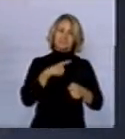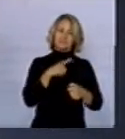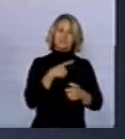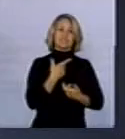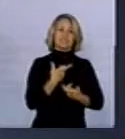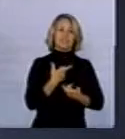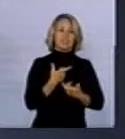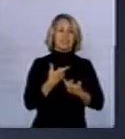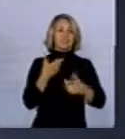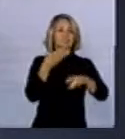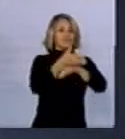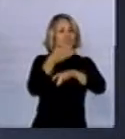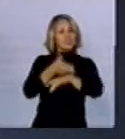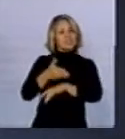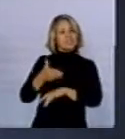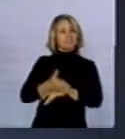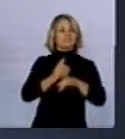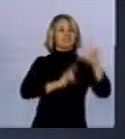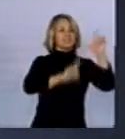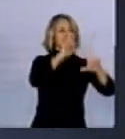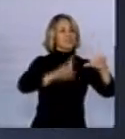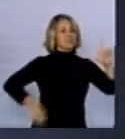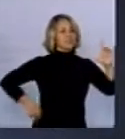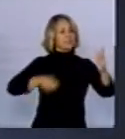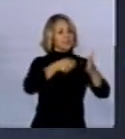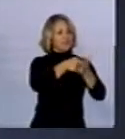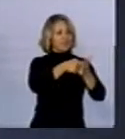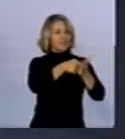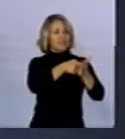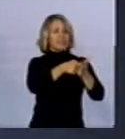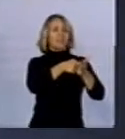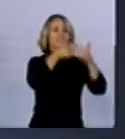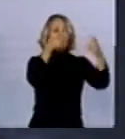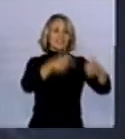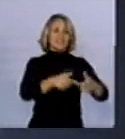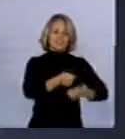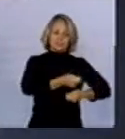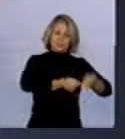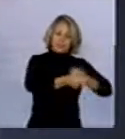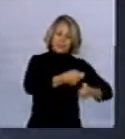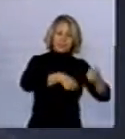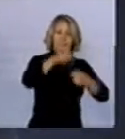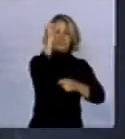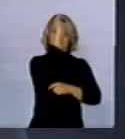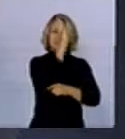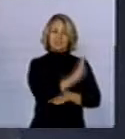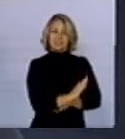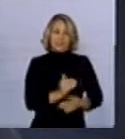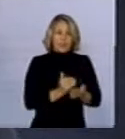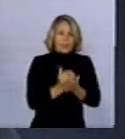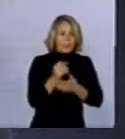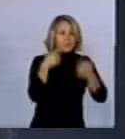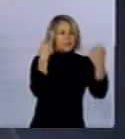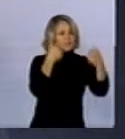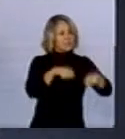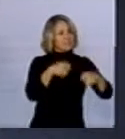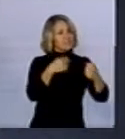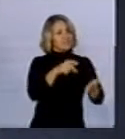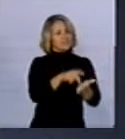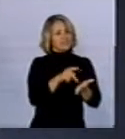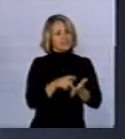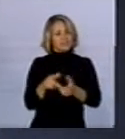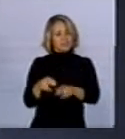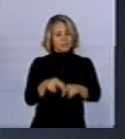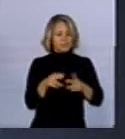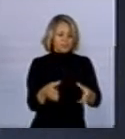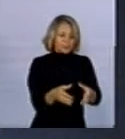capilarização, de penetração da TV por assinatura no âmbito do mercado brasileiro, por todo o país, passa necessariamente pela atuação desses